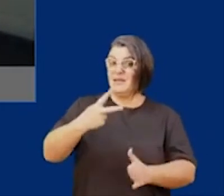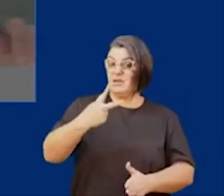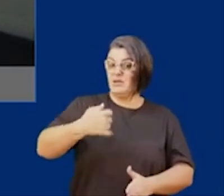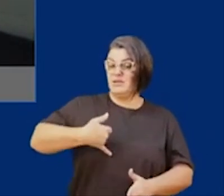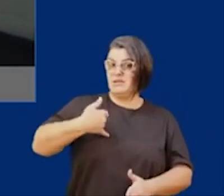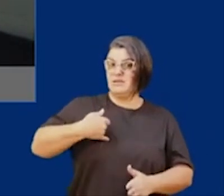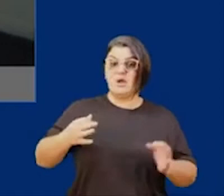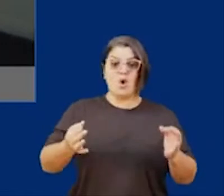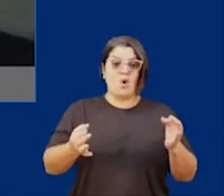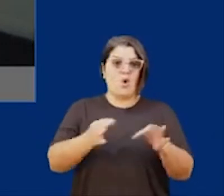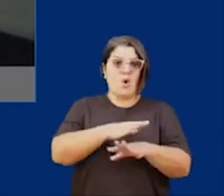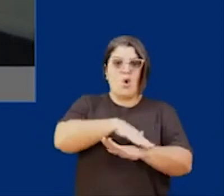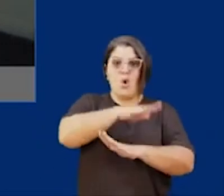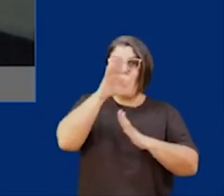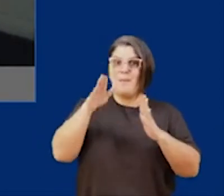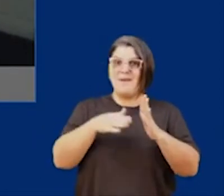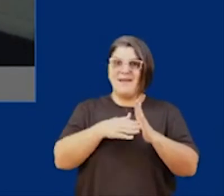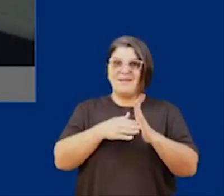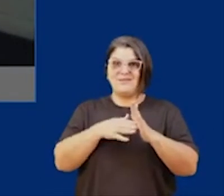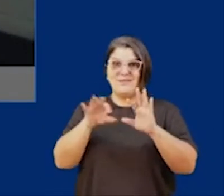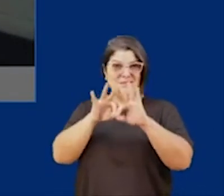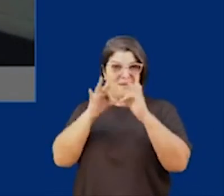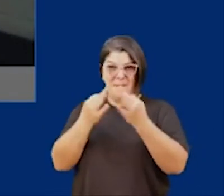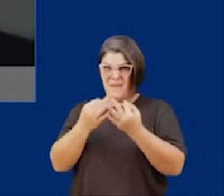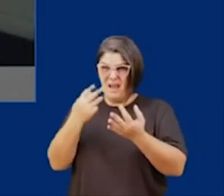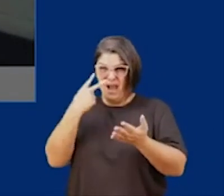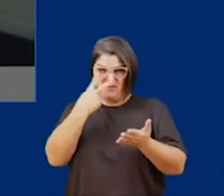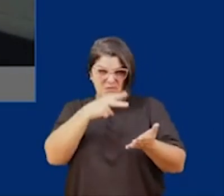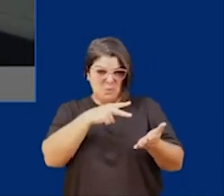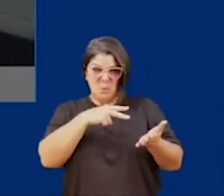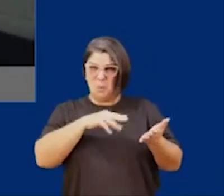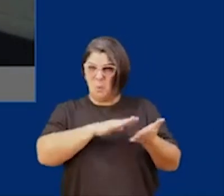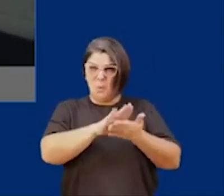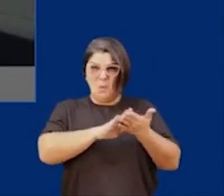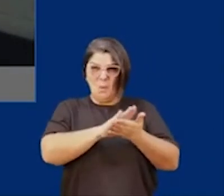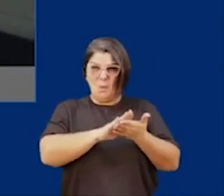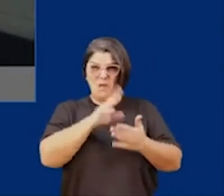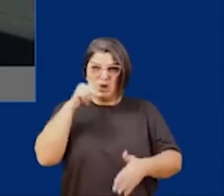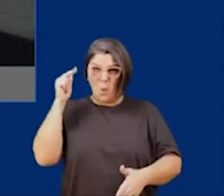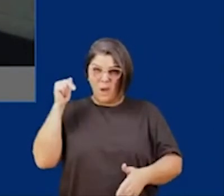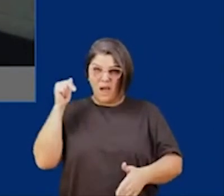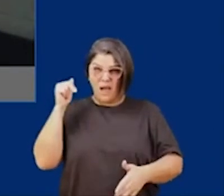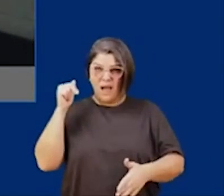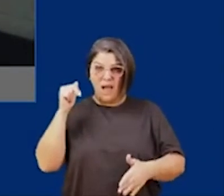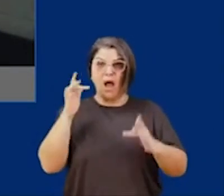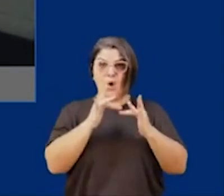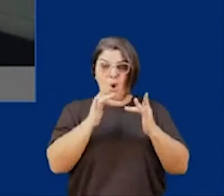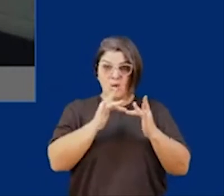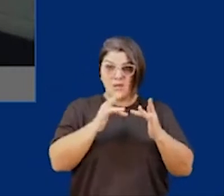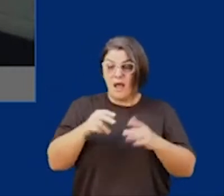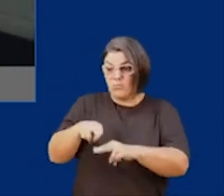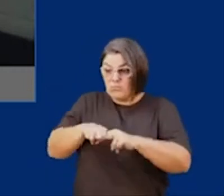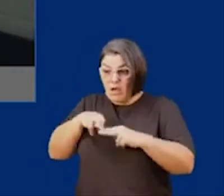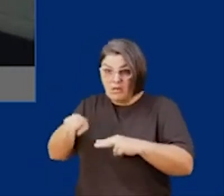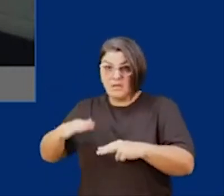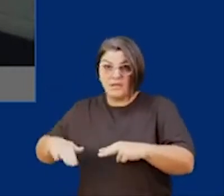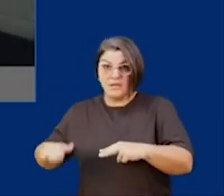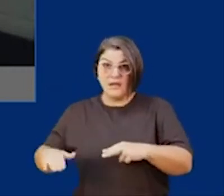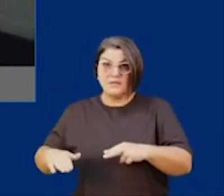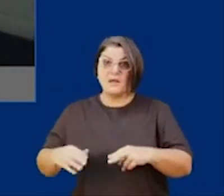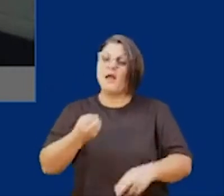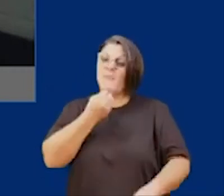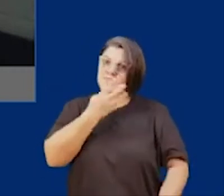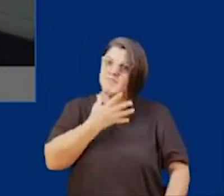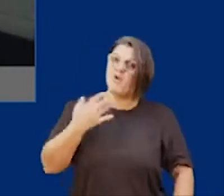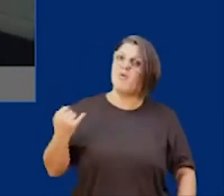quem nenhum familiar nunca viu e for ter contato por causa da criança, eu acho importante porque ele enriquece esse ponto também, né,